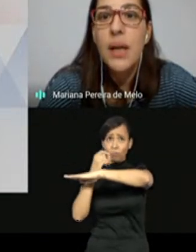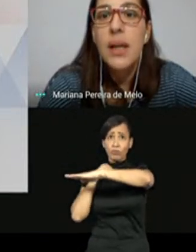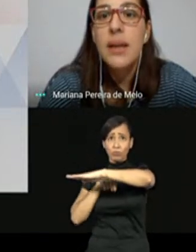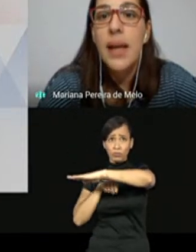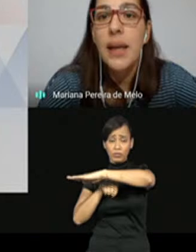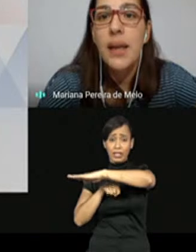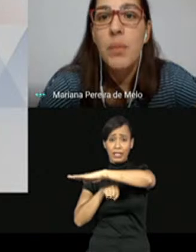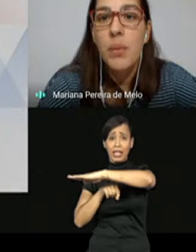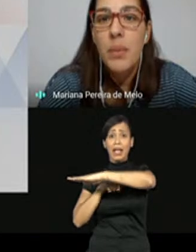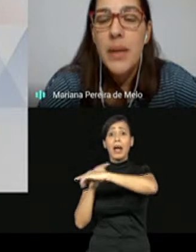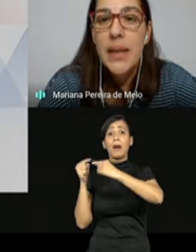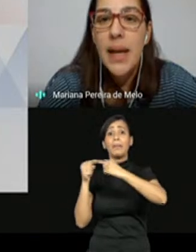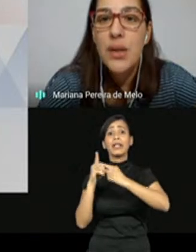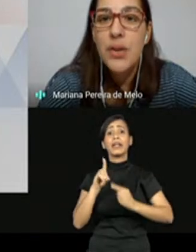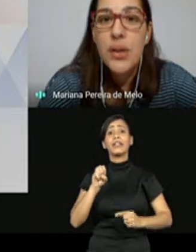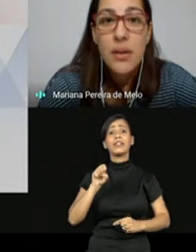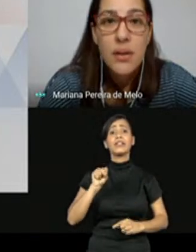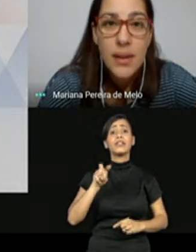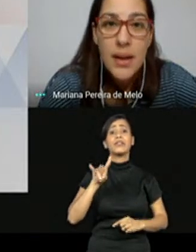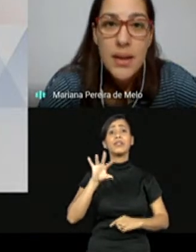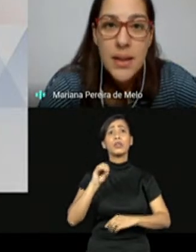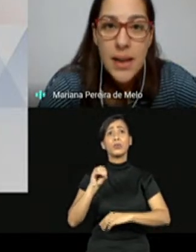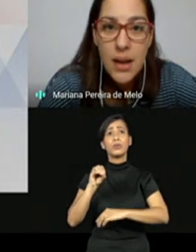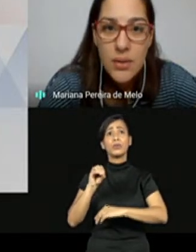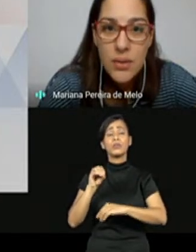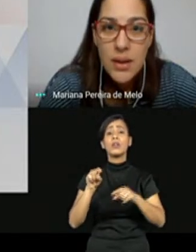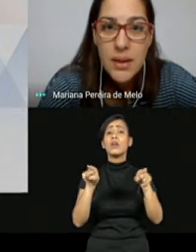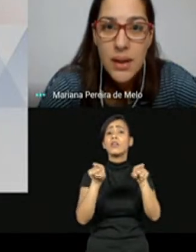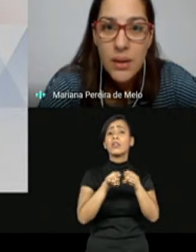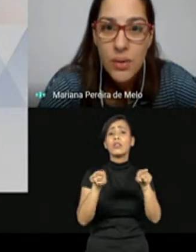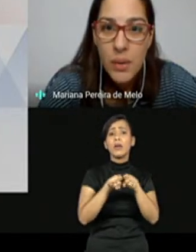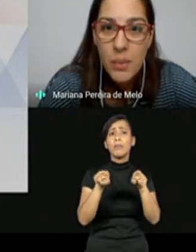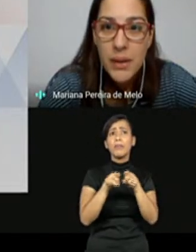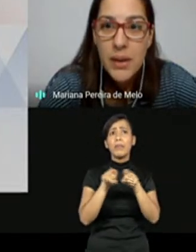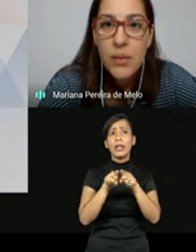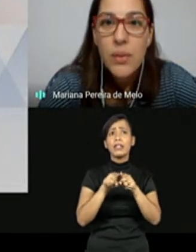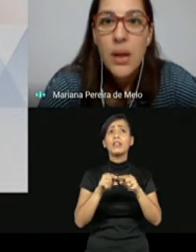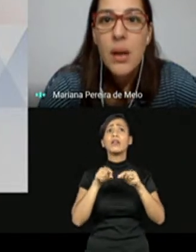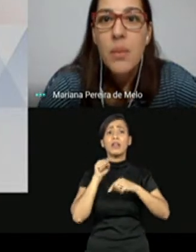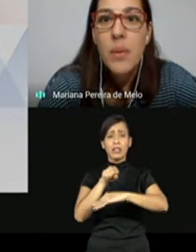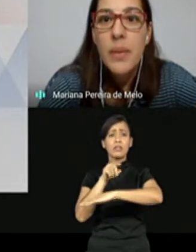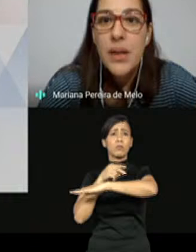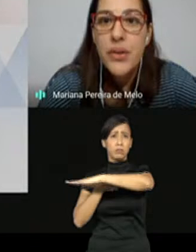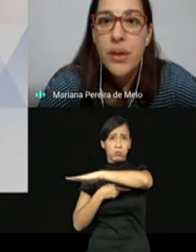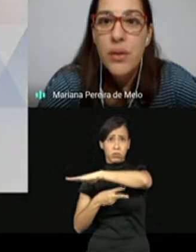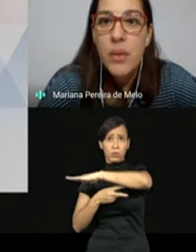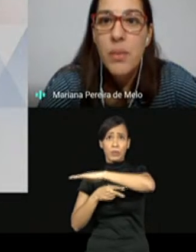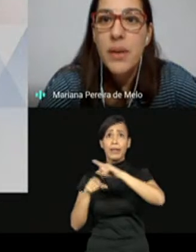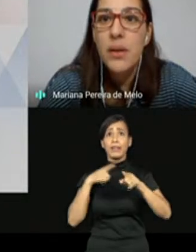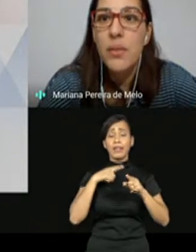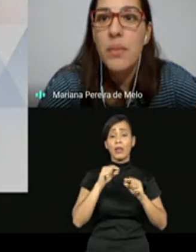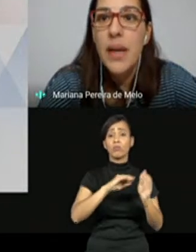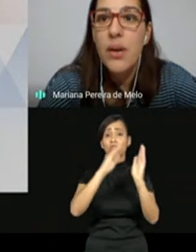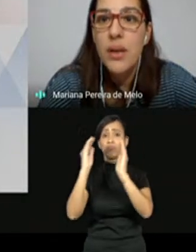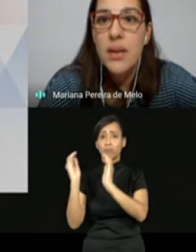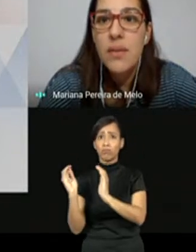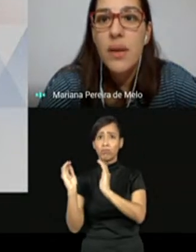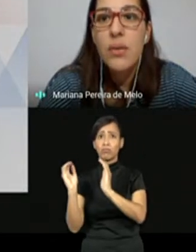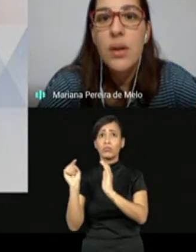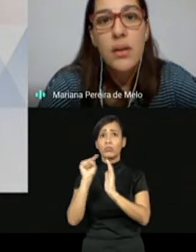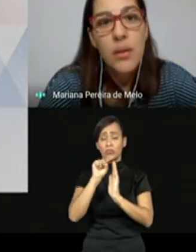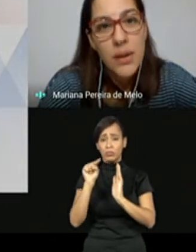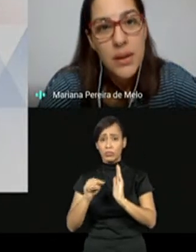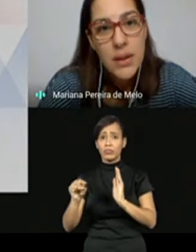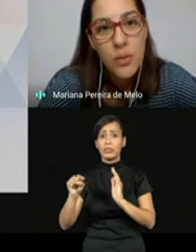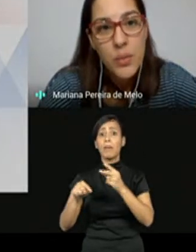então, tem que a probabilidade, né, nesse caso, isso aqui é normal padrão, probabilidade da normal padrão maior que esse